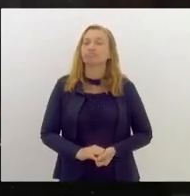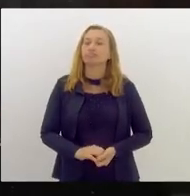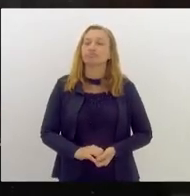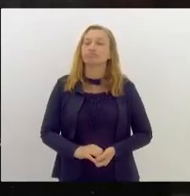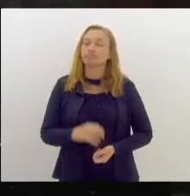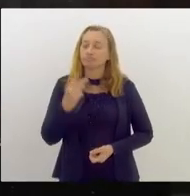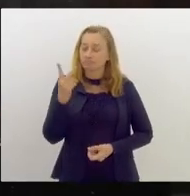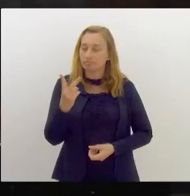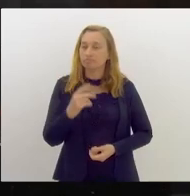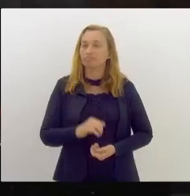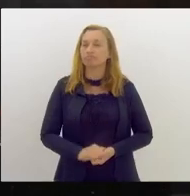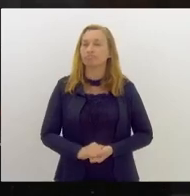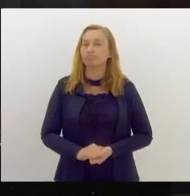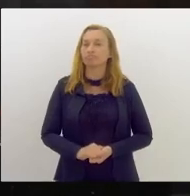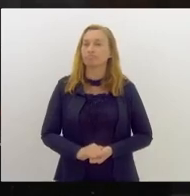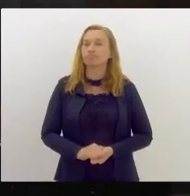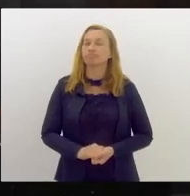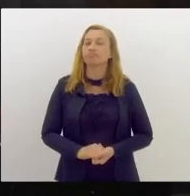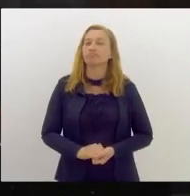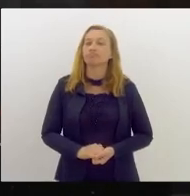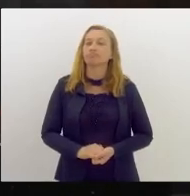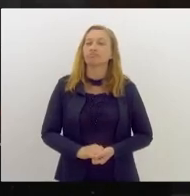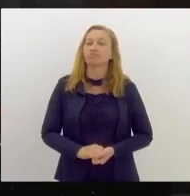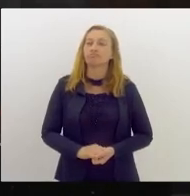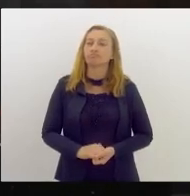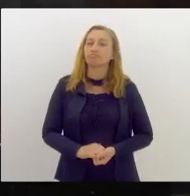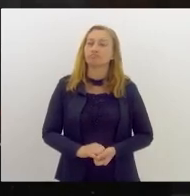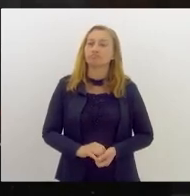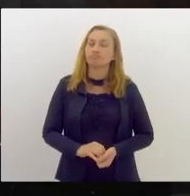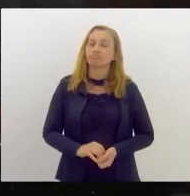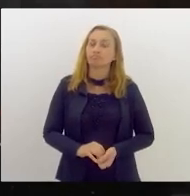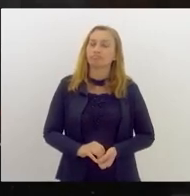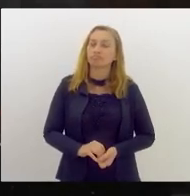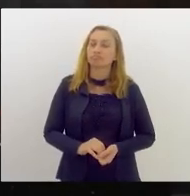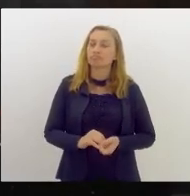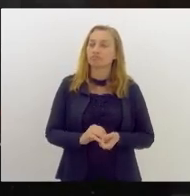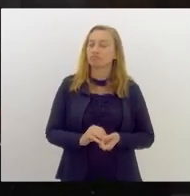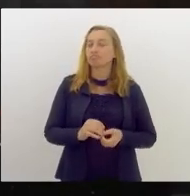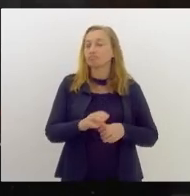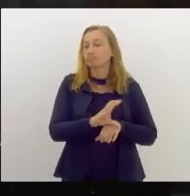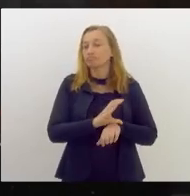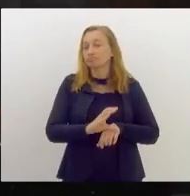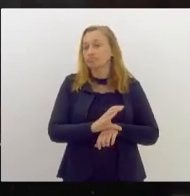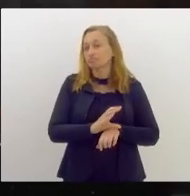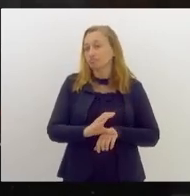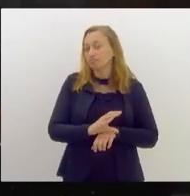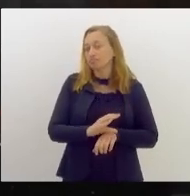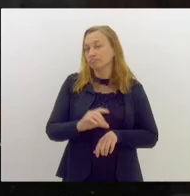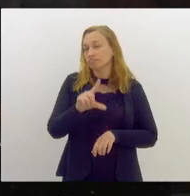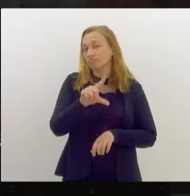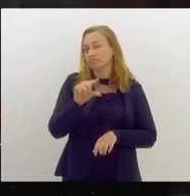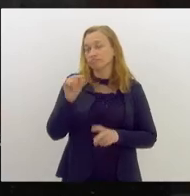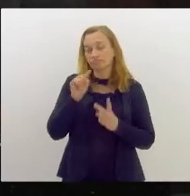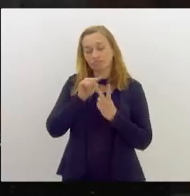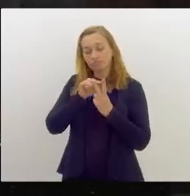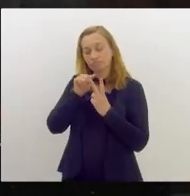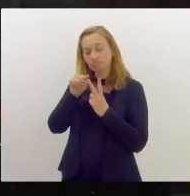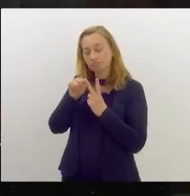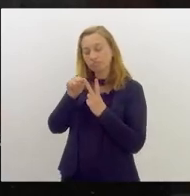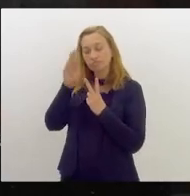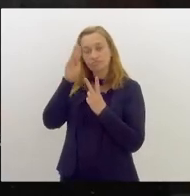dois a constituição define dois princípios